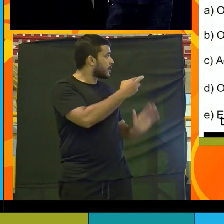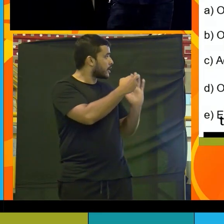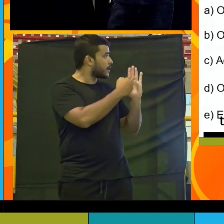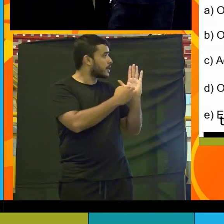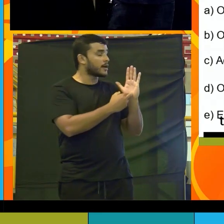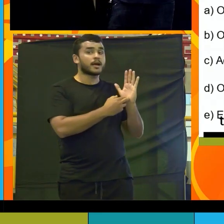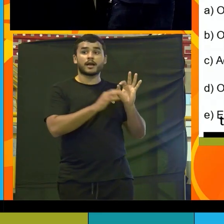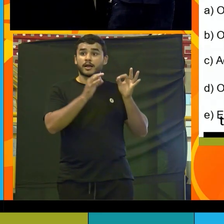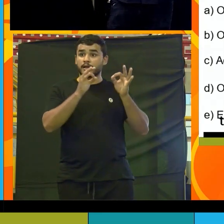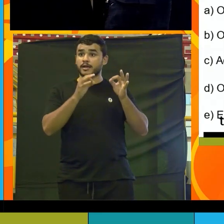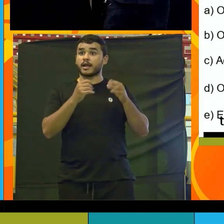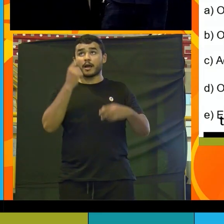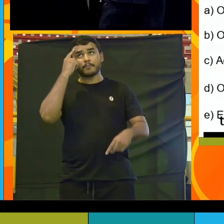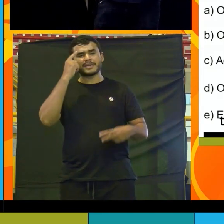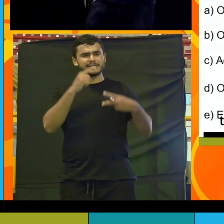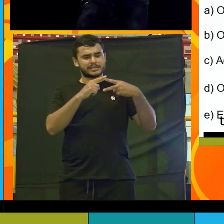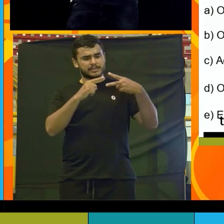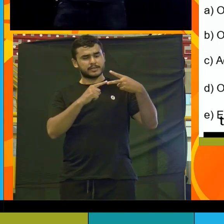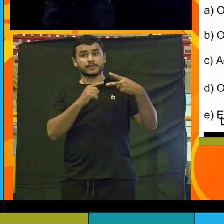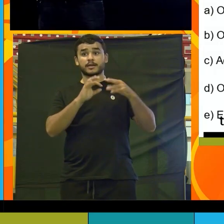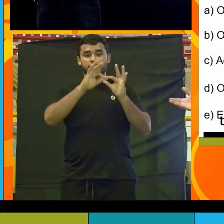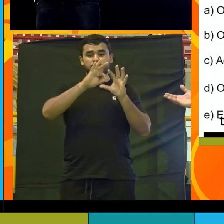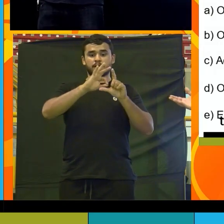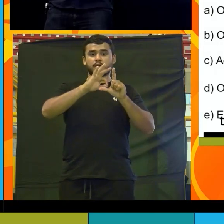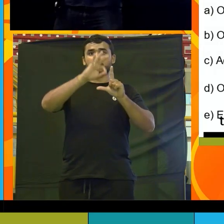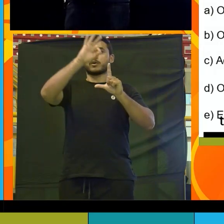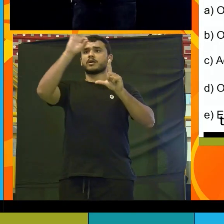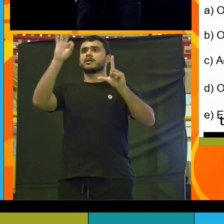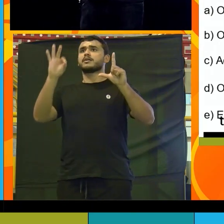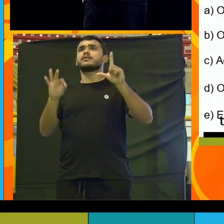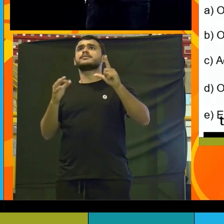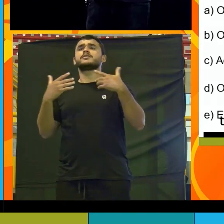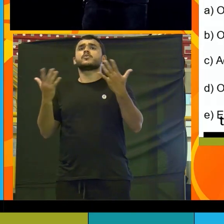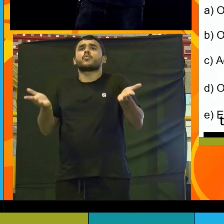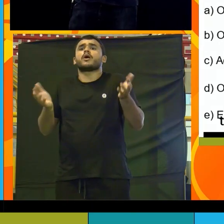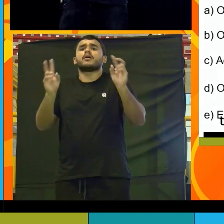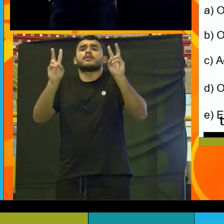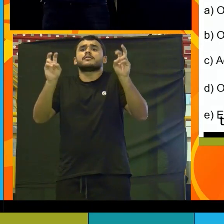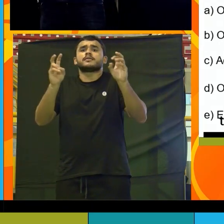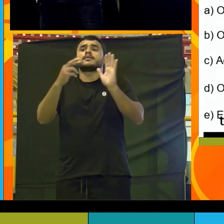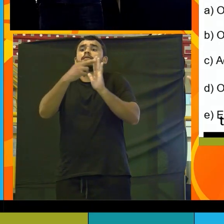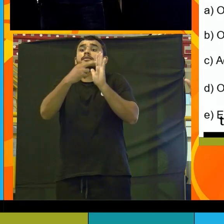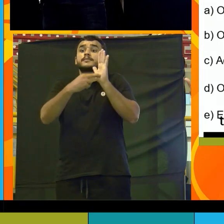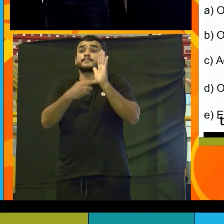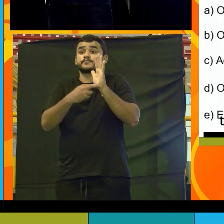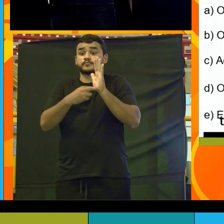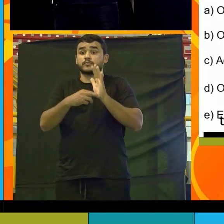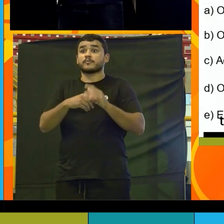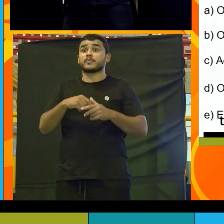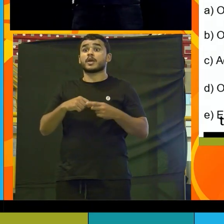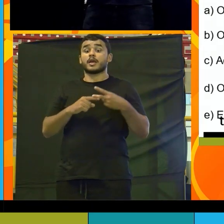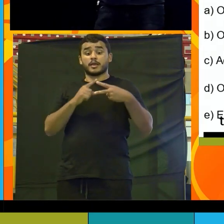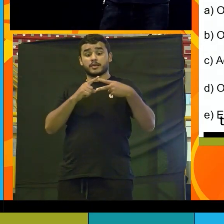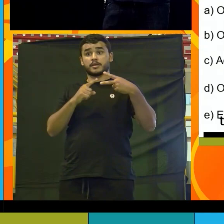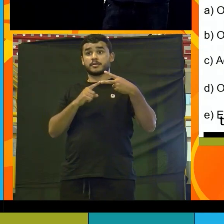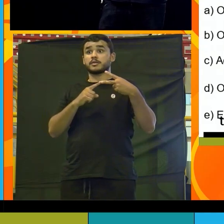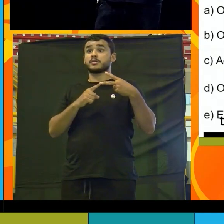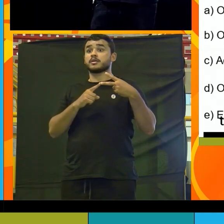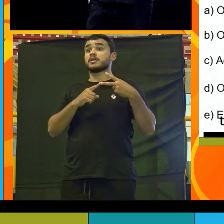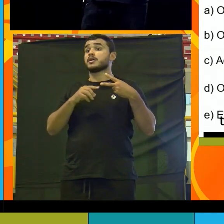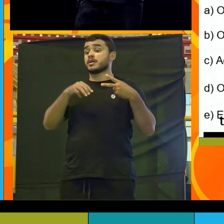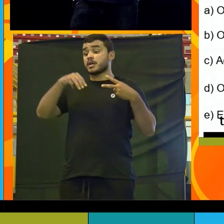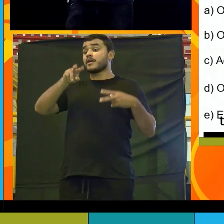quem? O MUV. Então ele representa o que, professor? Um movimento que é